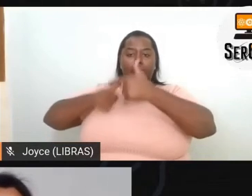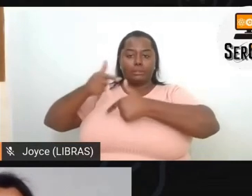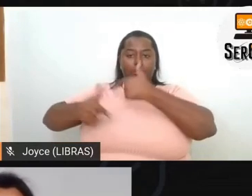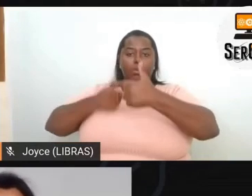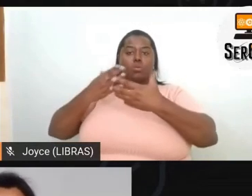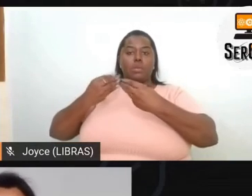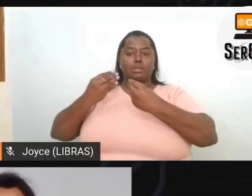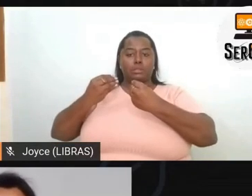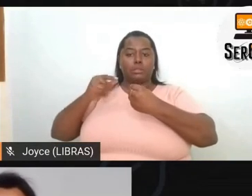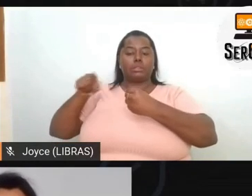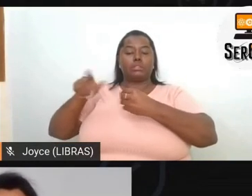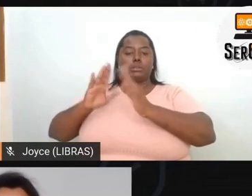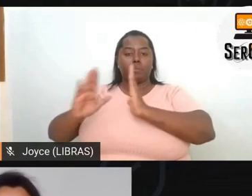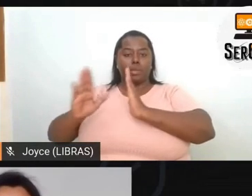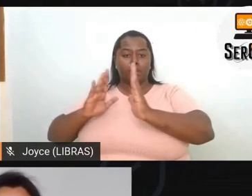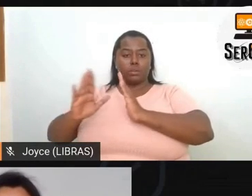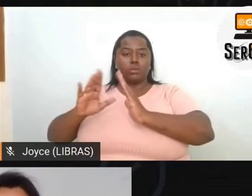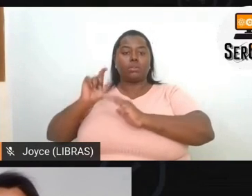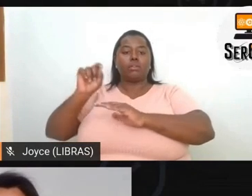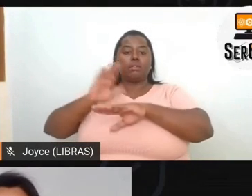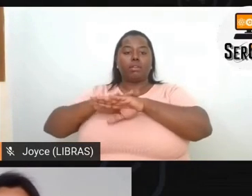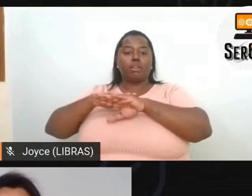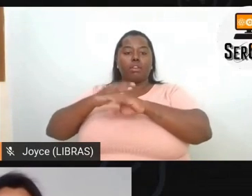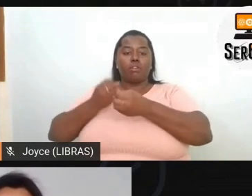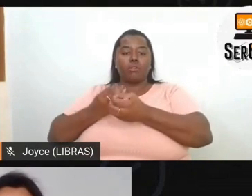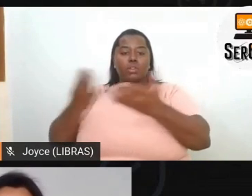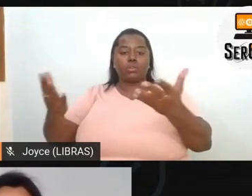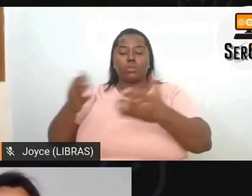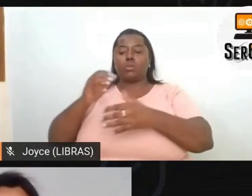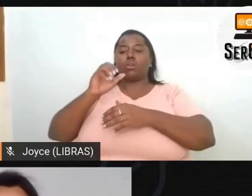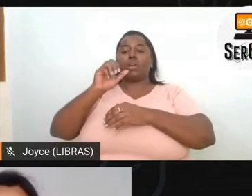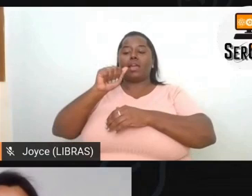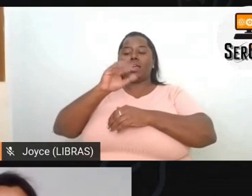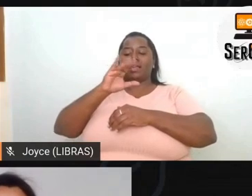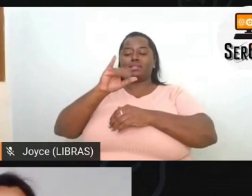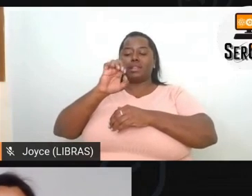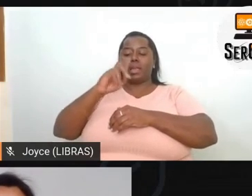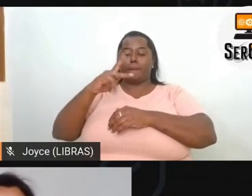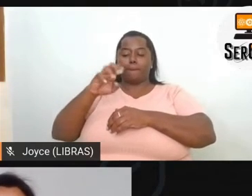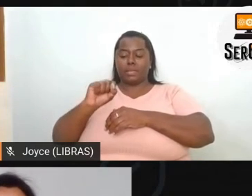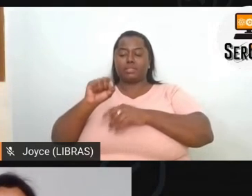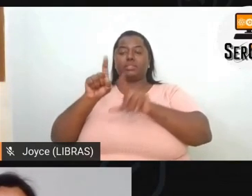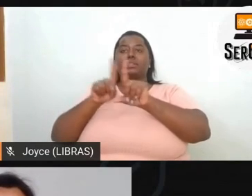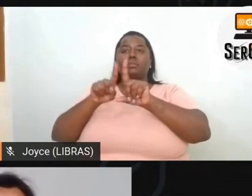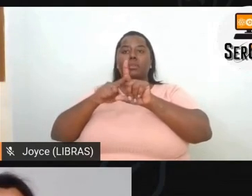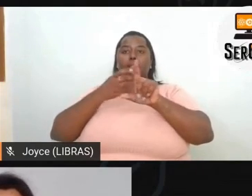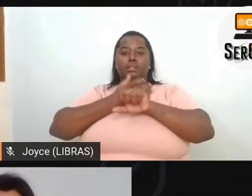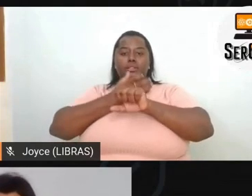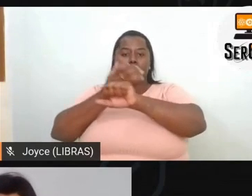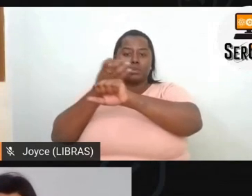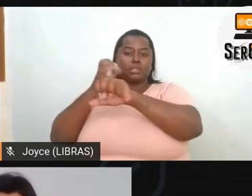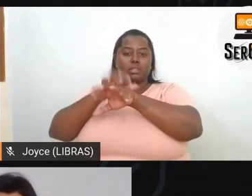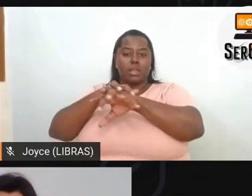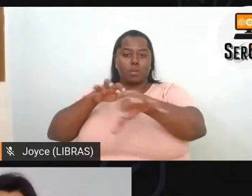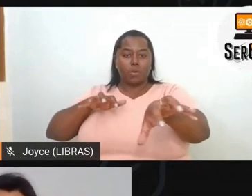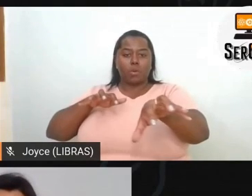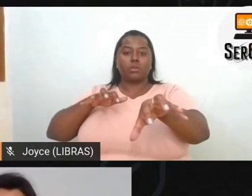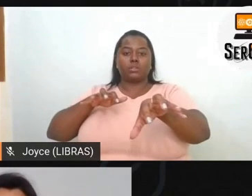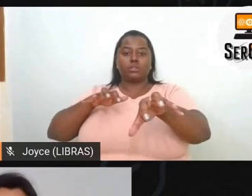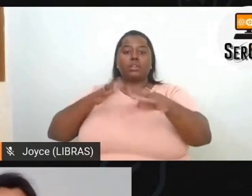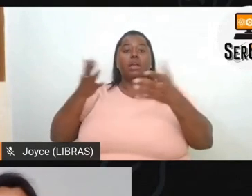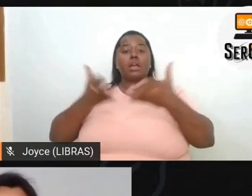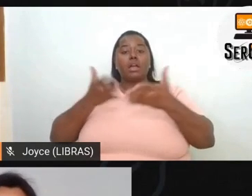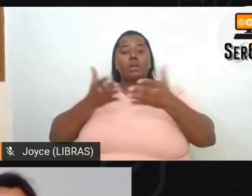quem ofertou as ACIEPs e as disciplinas, né, de formato remoto, e agora está criando na sala